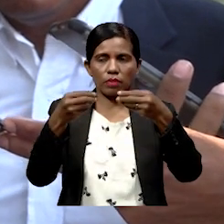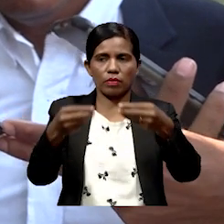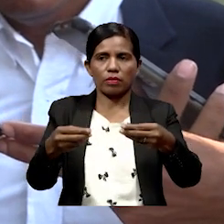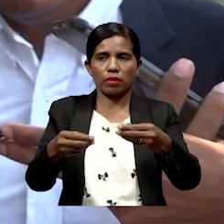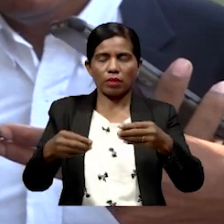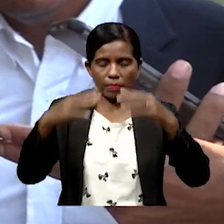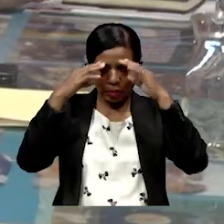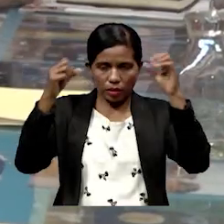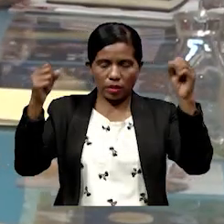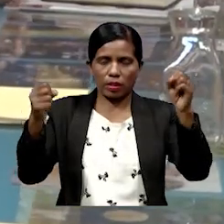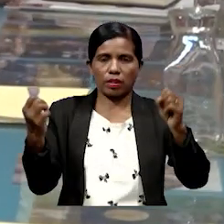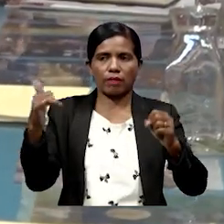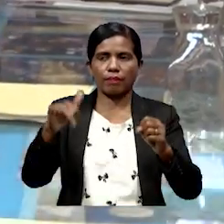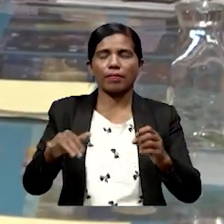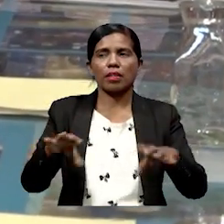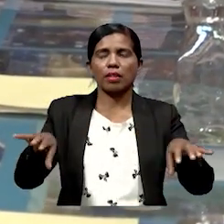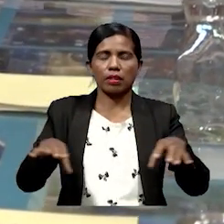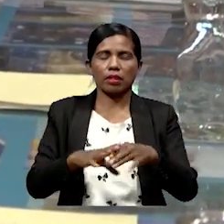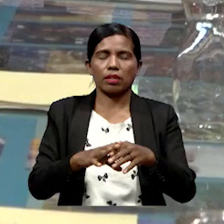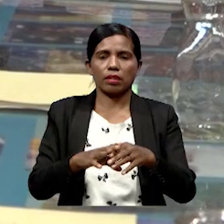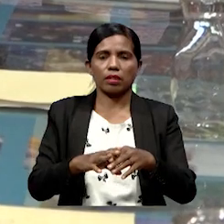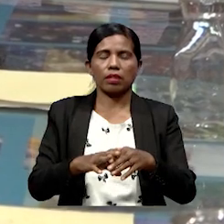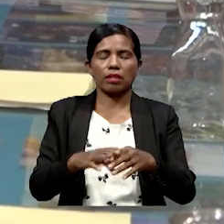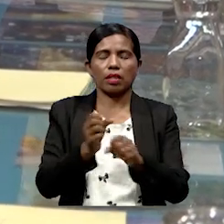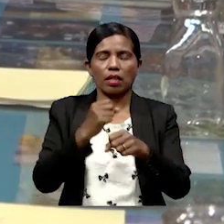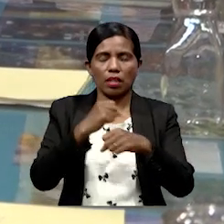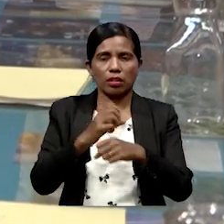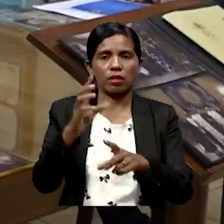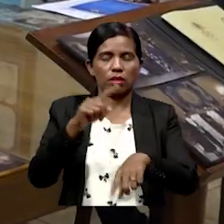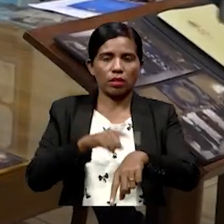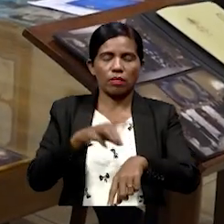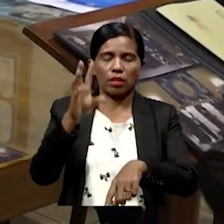Excelência Presidente da República. A cerimônia se é 6 horas, Lorraic,